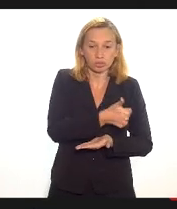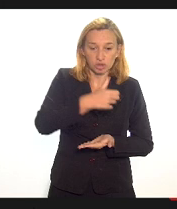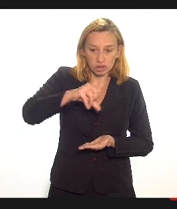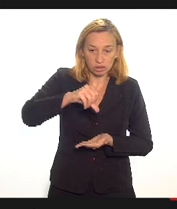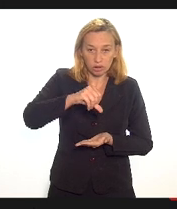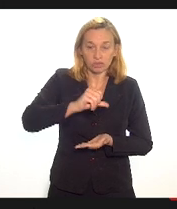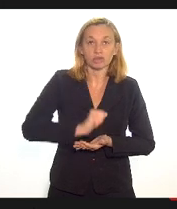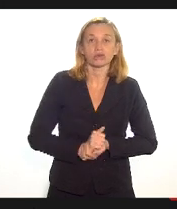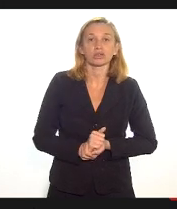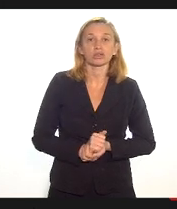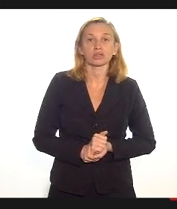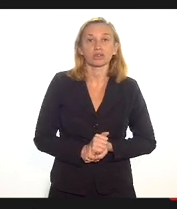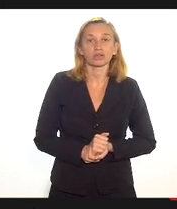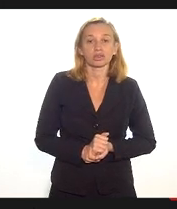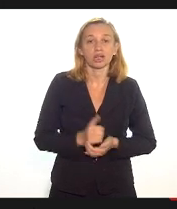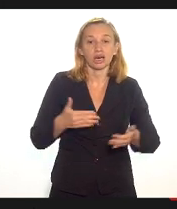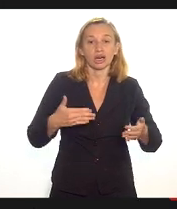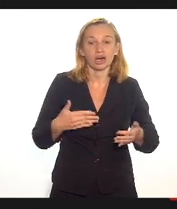2019, né,